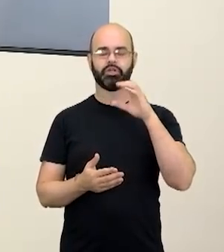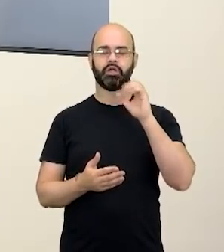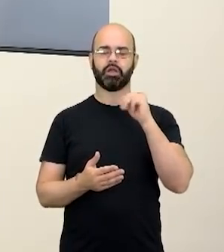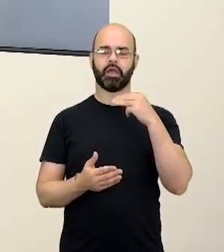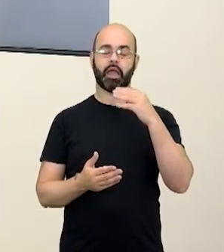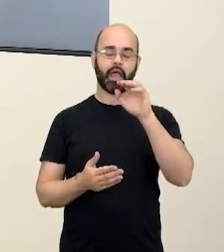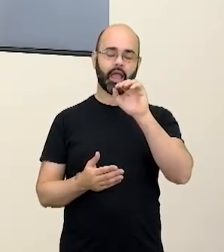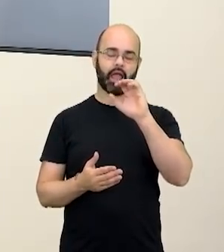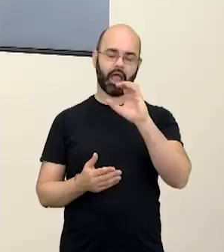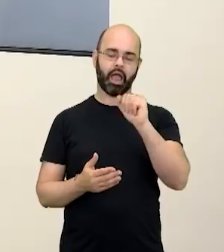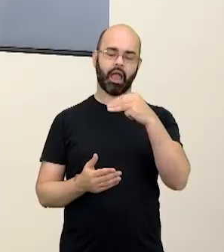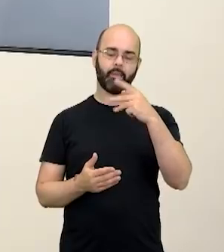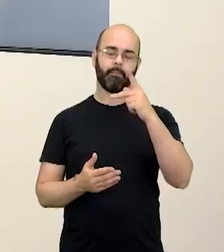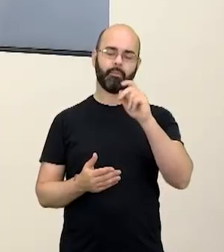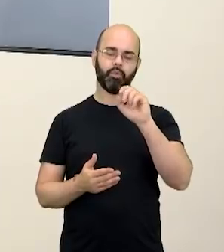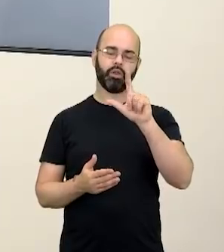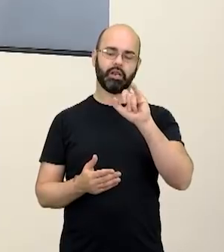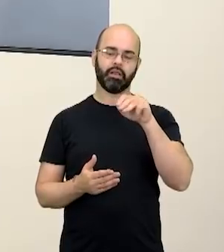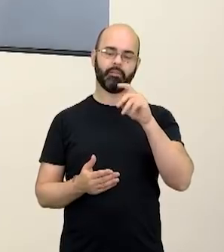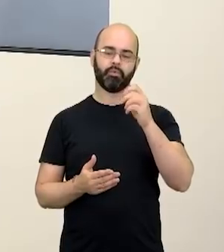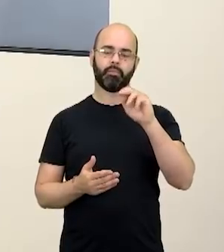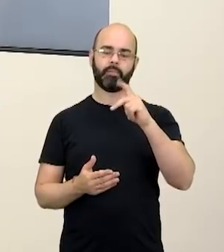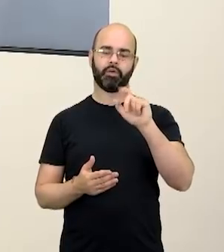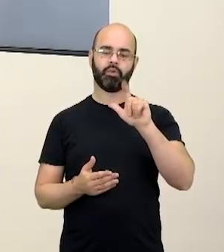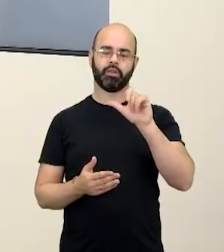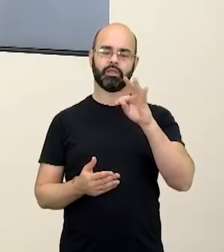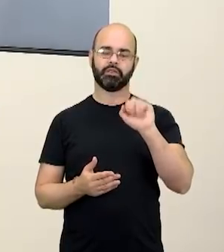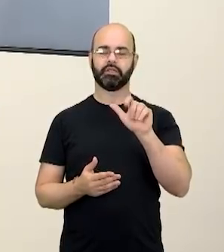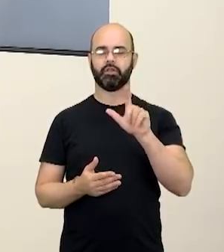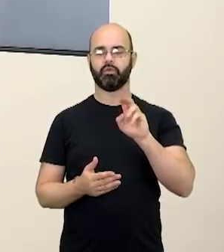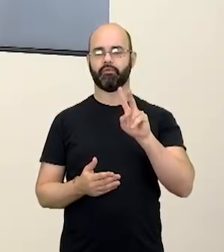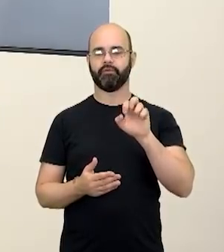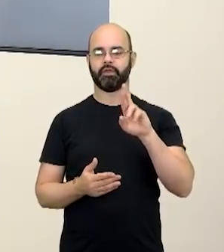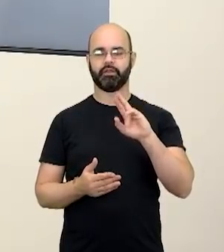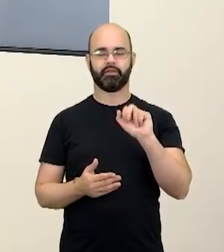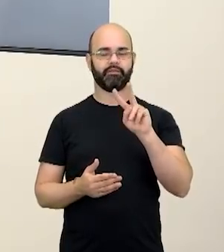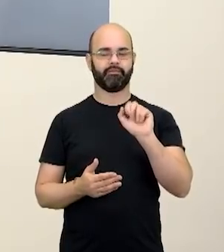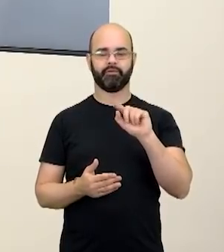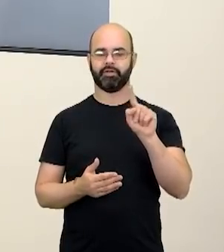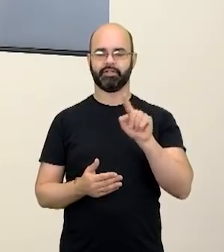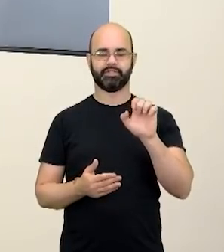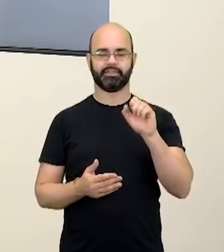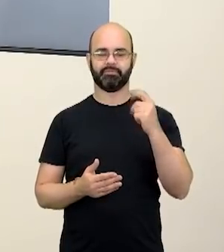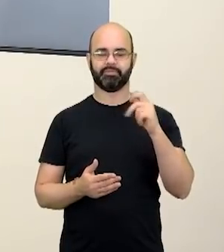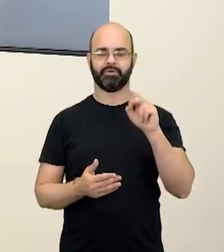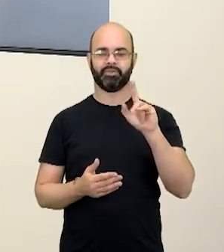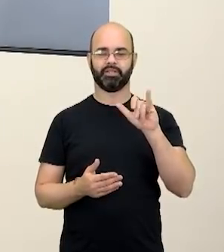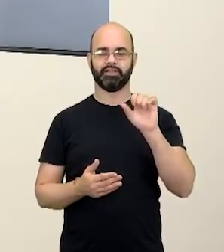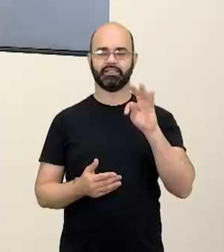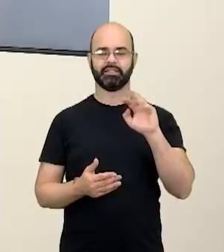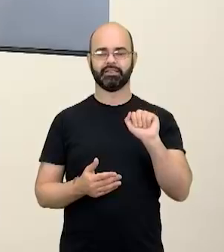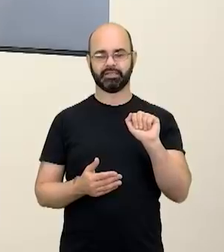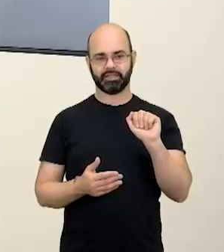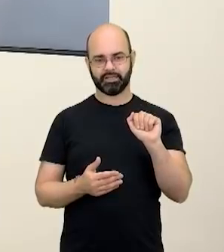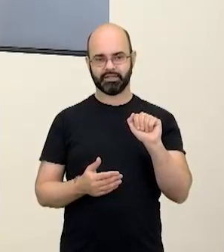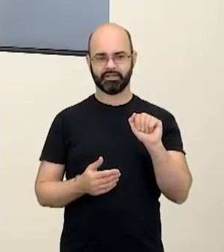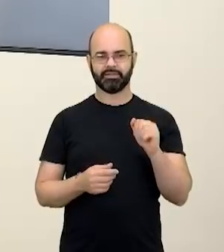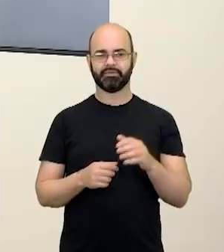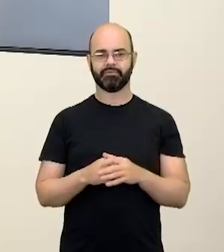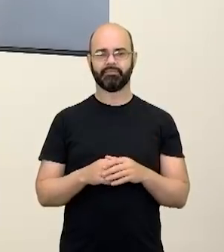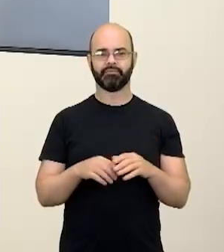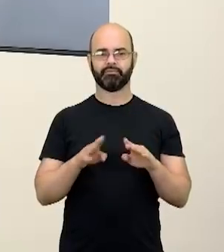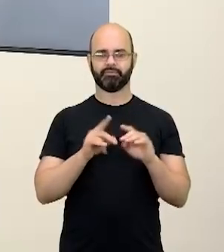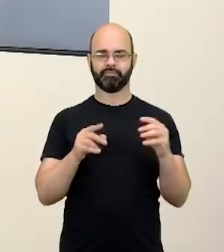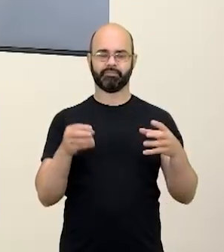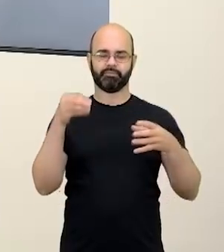Campo Limpo Paulista, Itupeva, Jarinu, Louveira, Várzea Paulista, e aí, né, que forma aí o atual